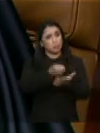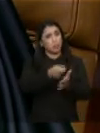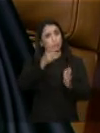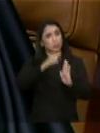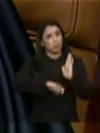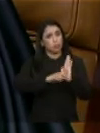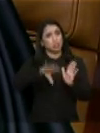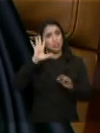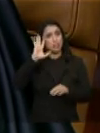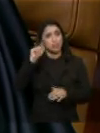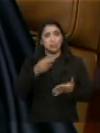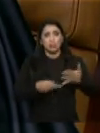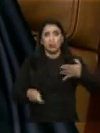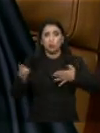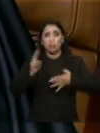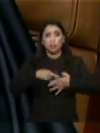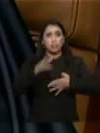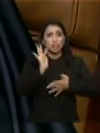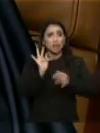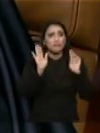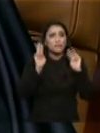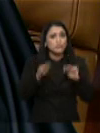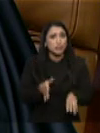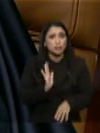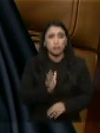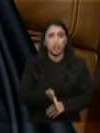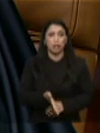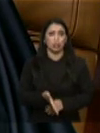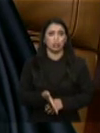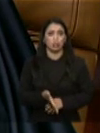judicial transitada em julgado, declarando a